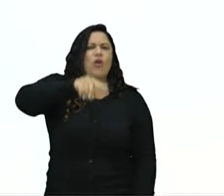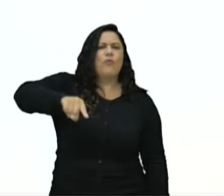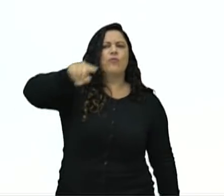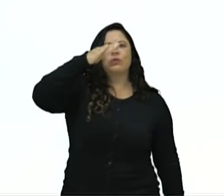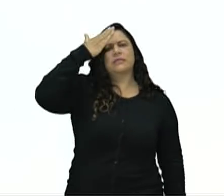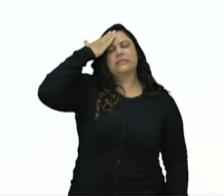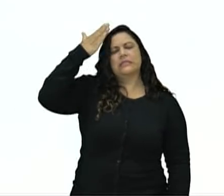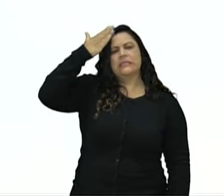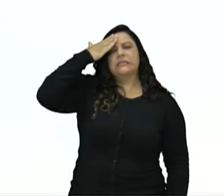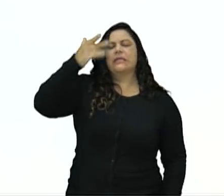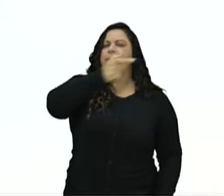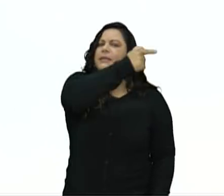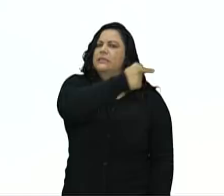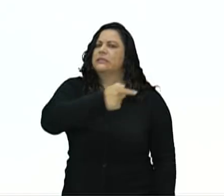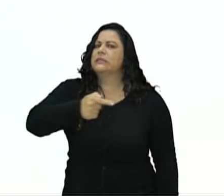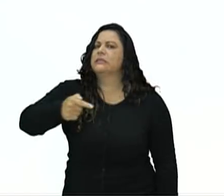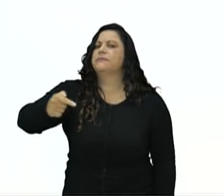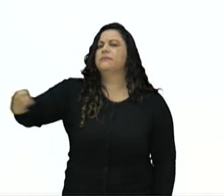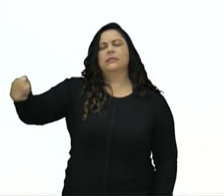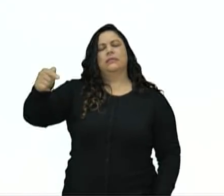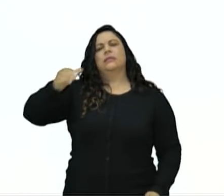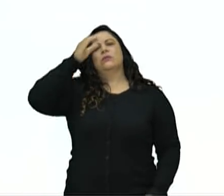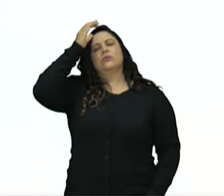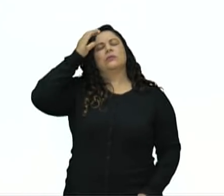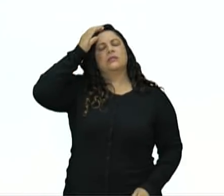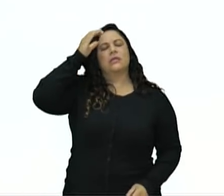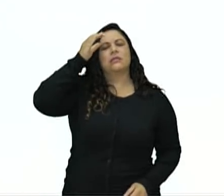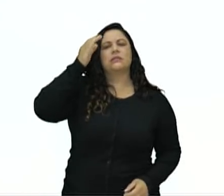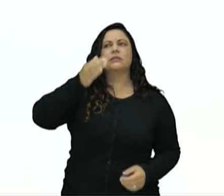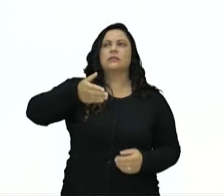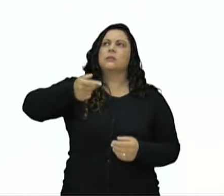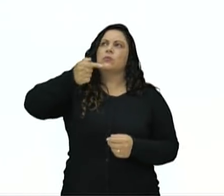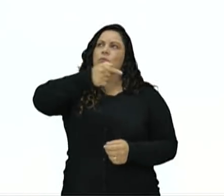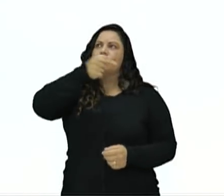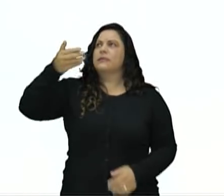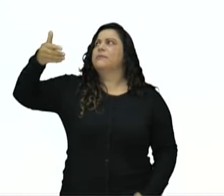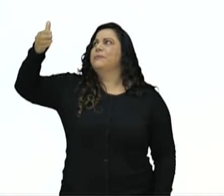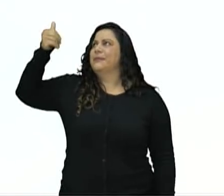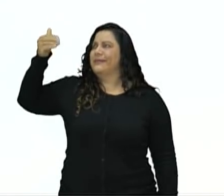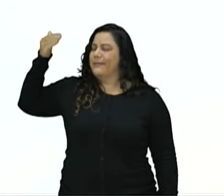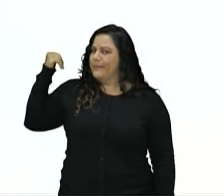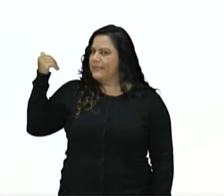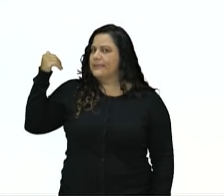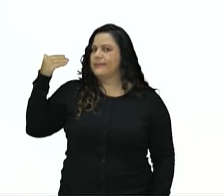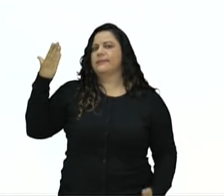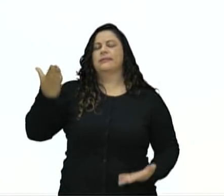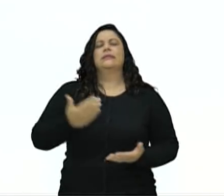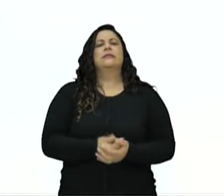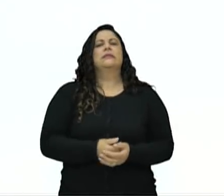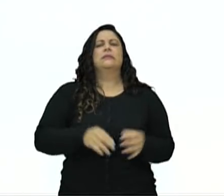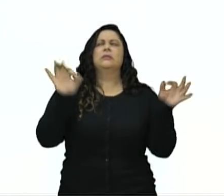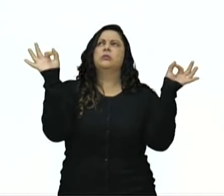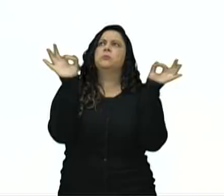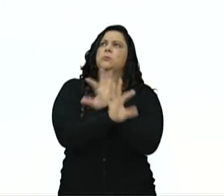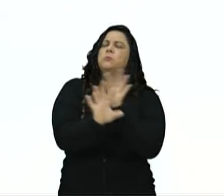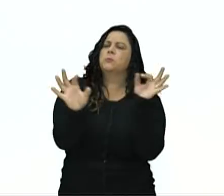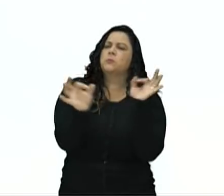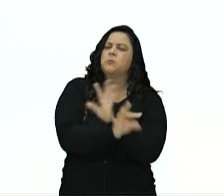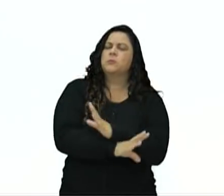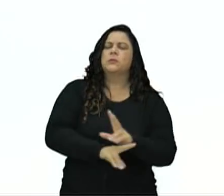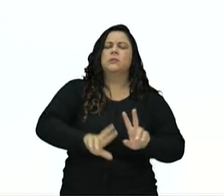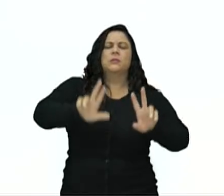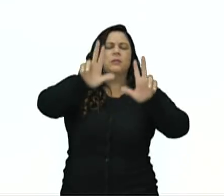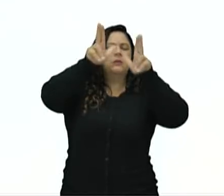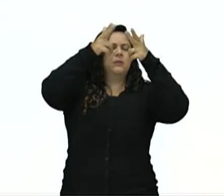da Conscientização dos Transtornos Alimentares foi na semana passada. Desde que ela terminou, eu me senti tão